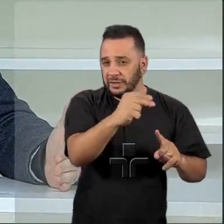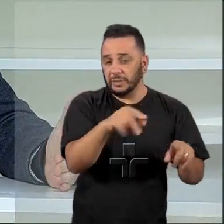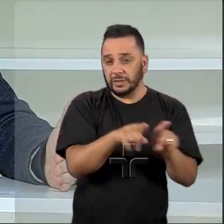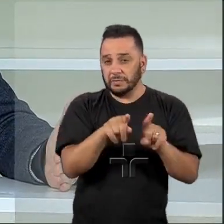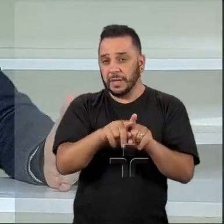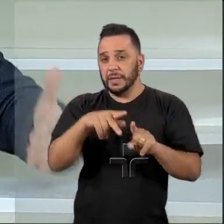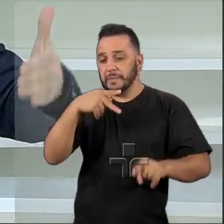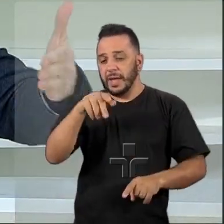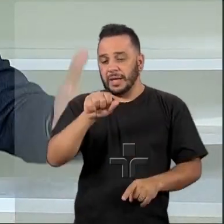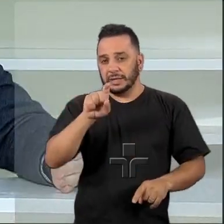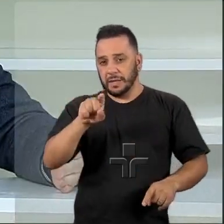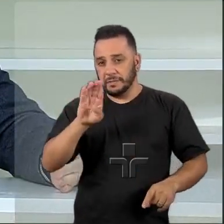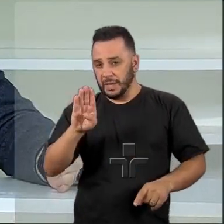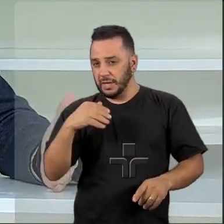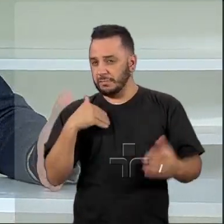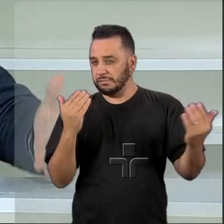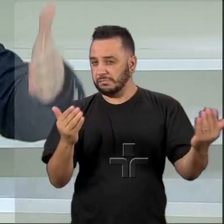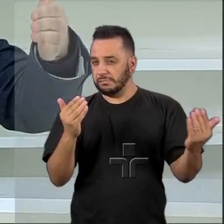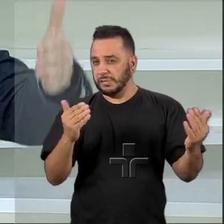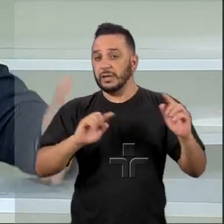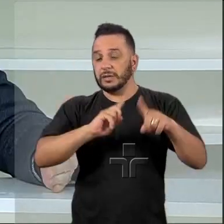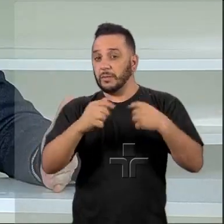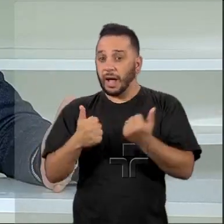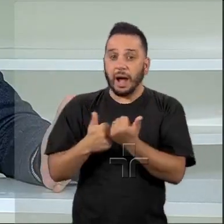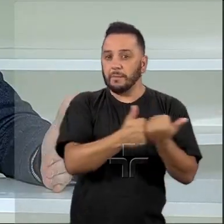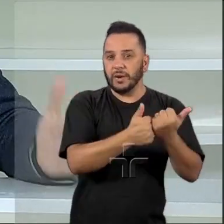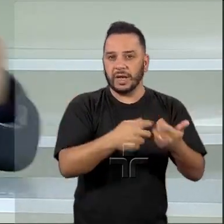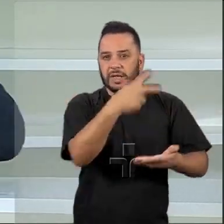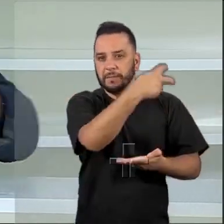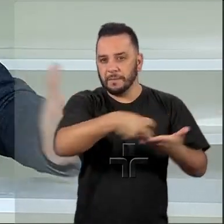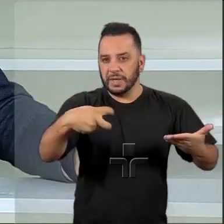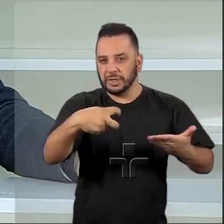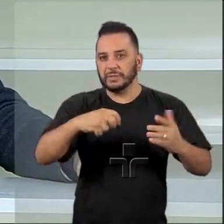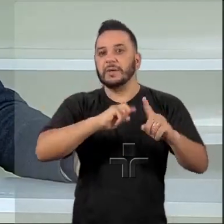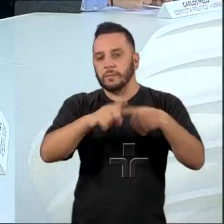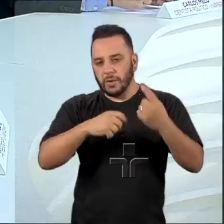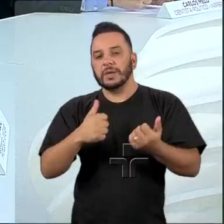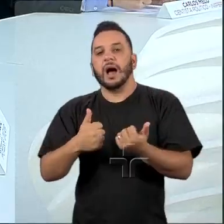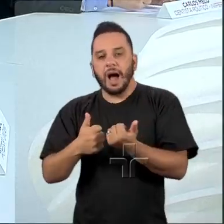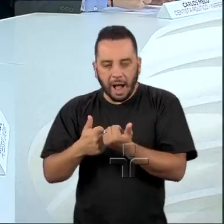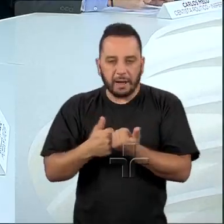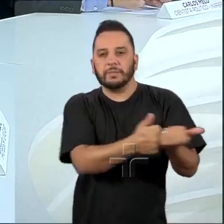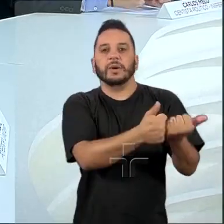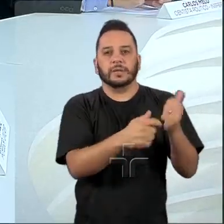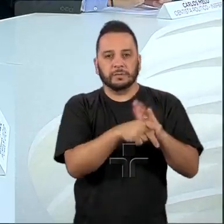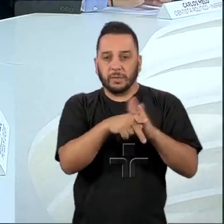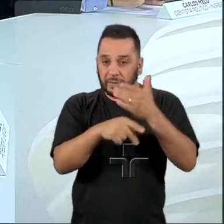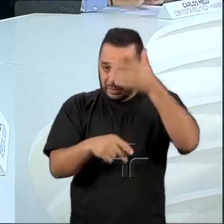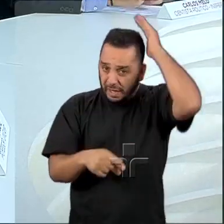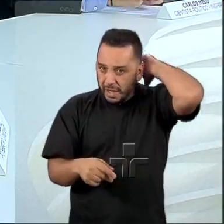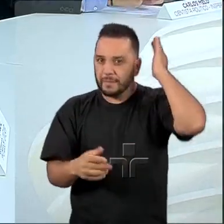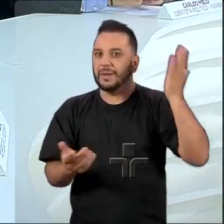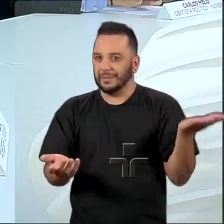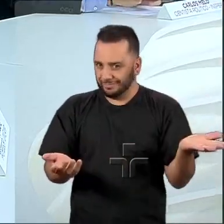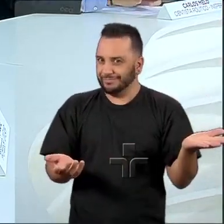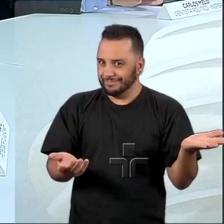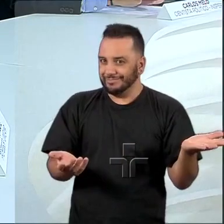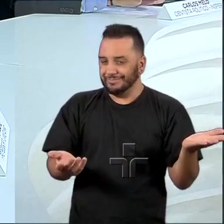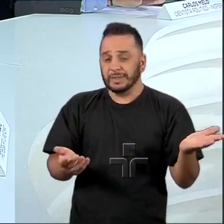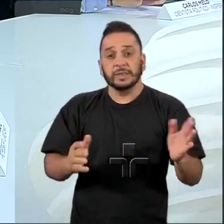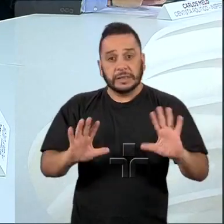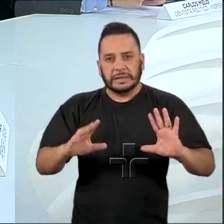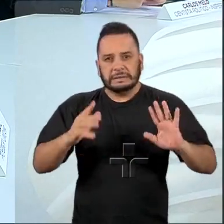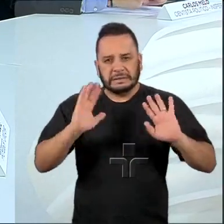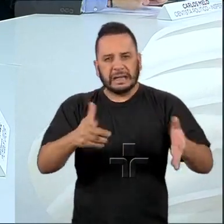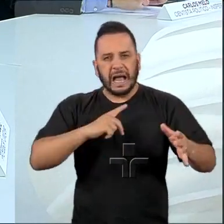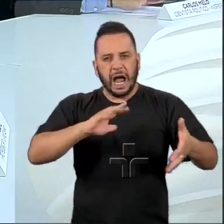resultado eleitoral e depois apoiando o impeachment, depois apoiando o governo Temer e depois aparecendo tudo que a gente ficou sabendo. Então, assim,